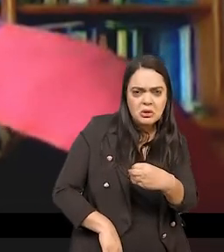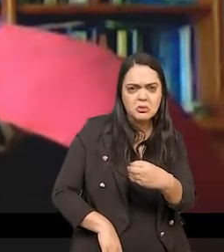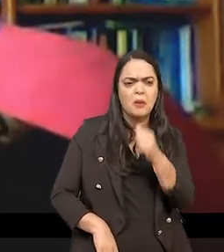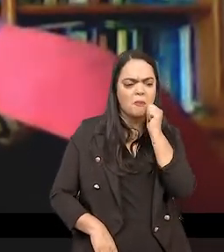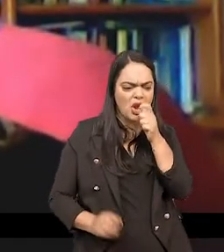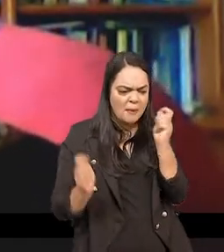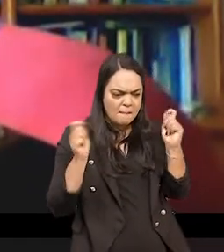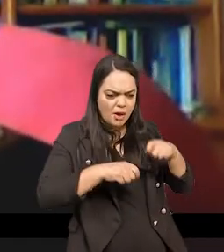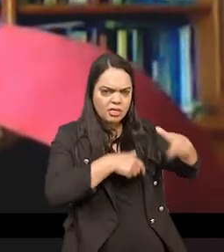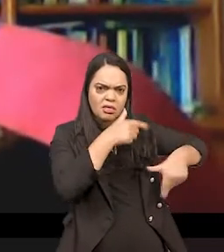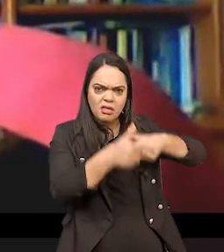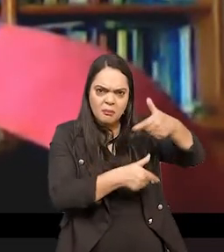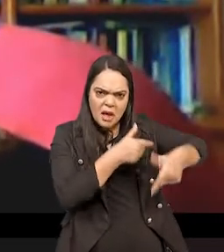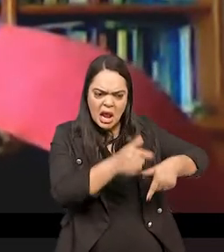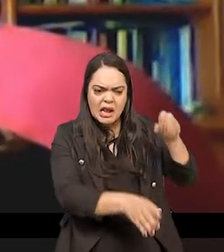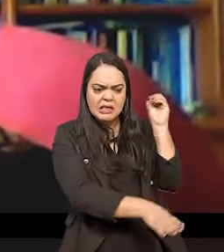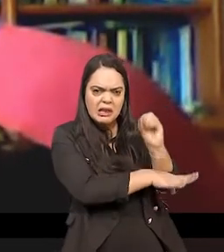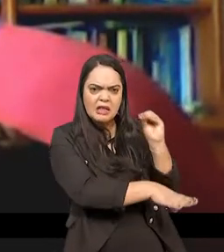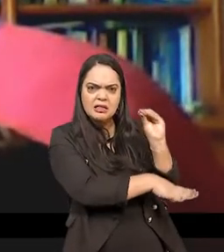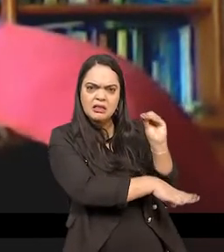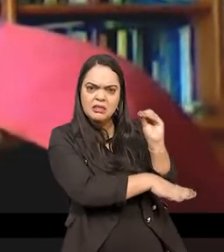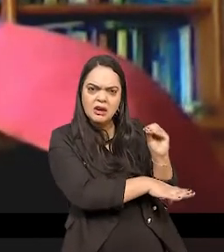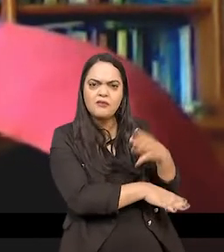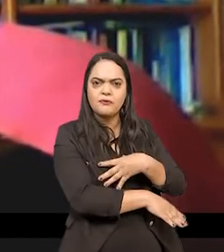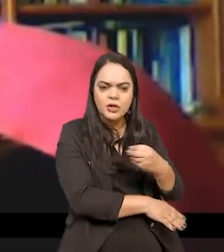filhos, ela podia votar também. Tá?